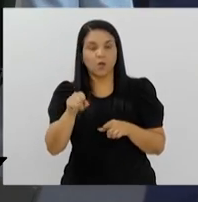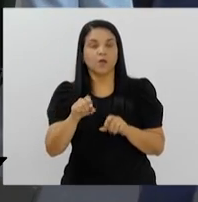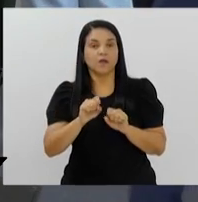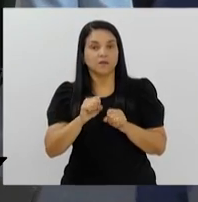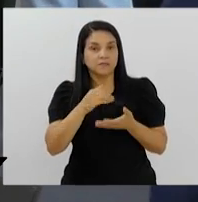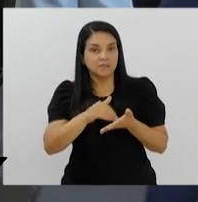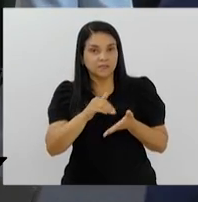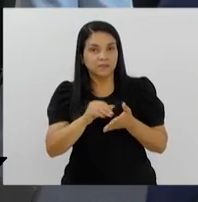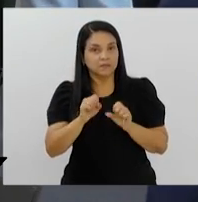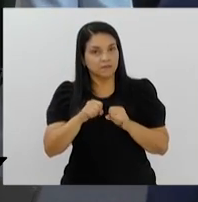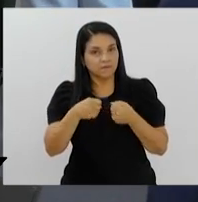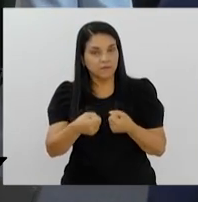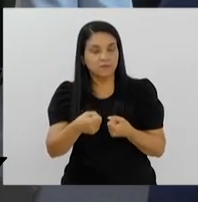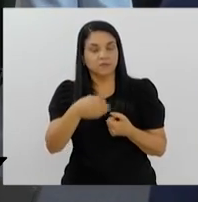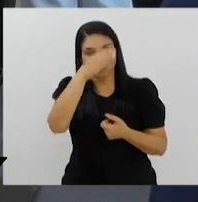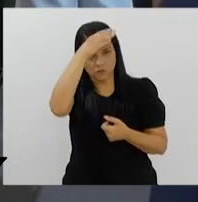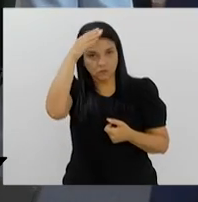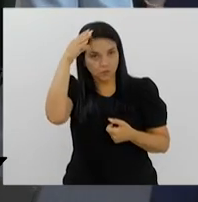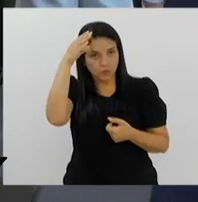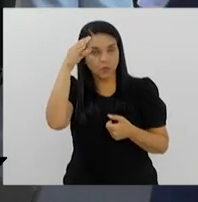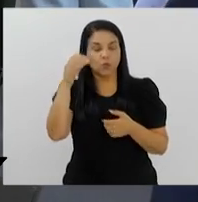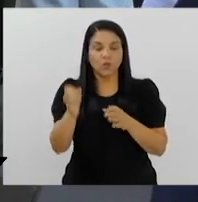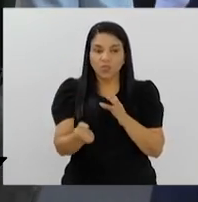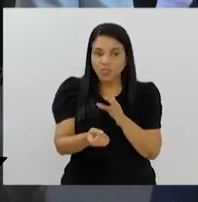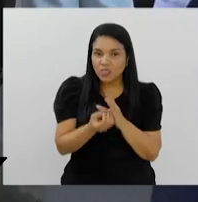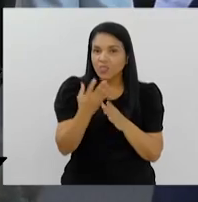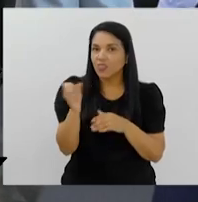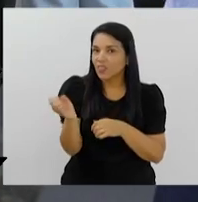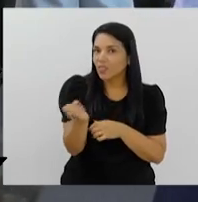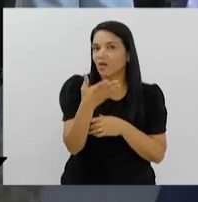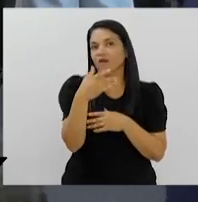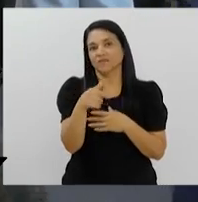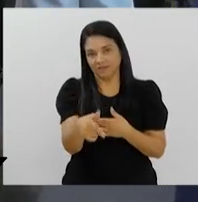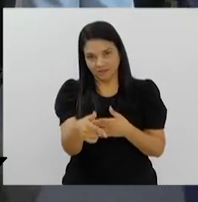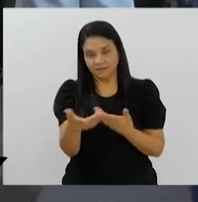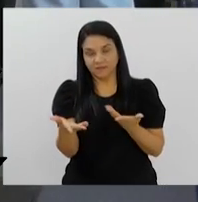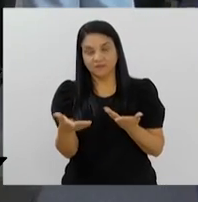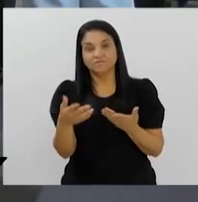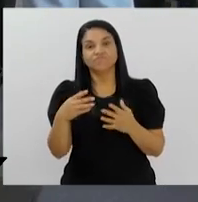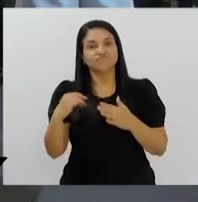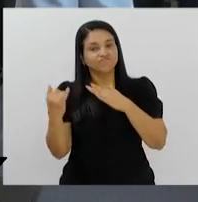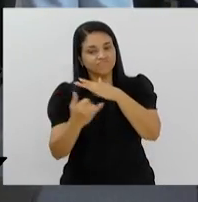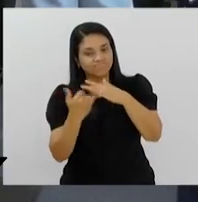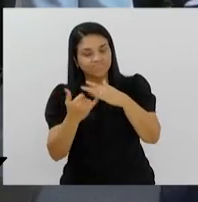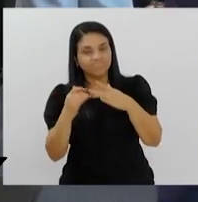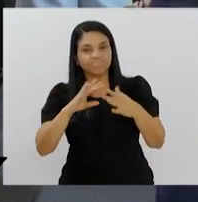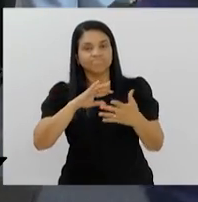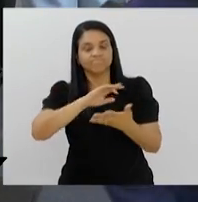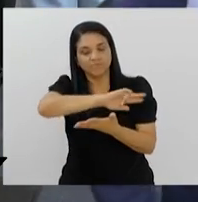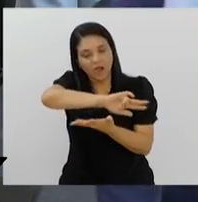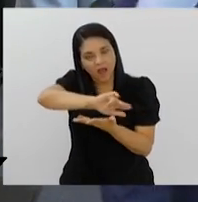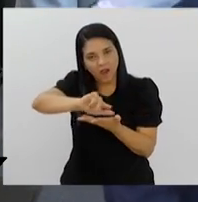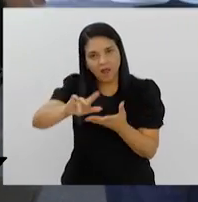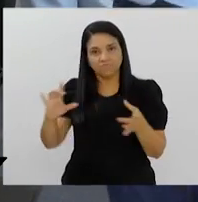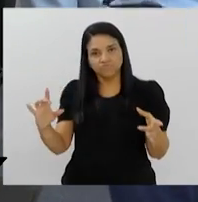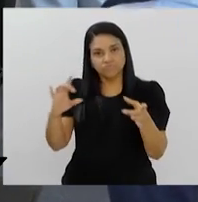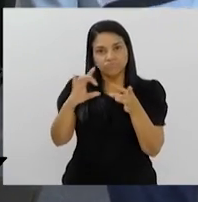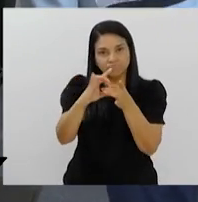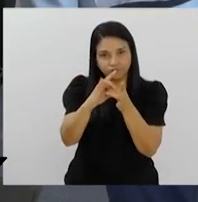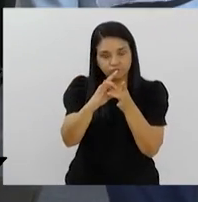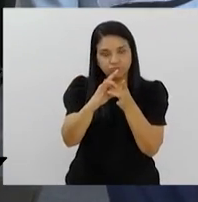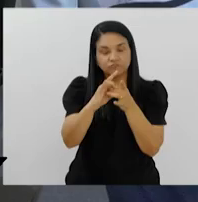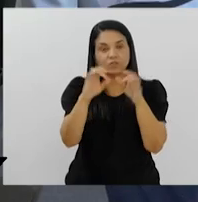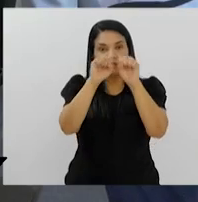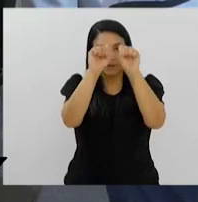Consumidor recém criada então todas essas instituições fazem parte desse sistema estadual